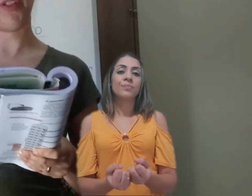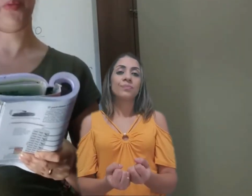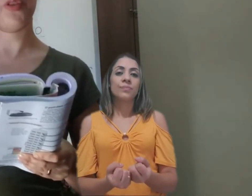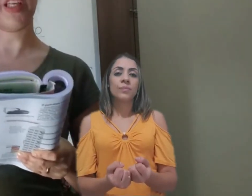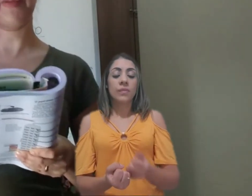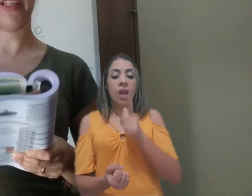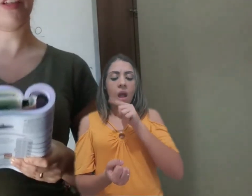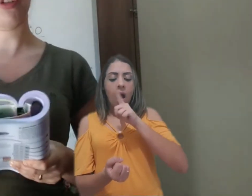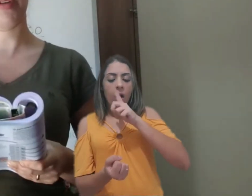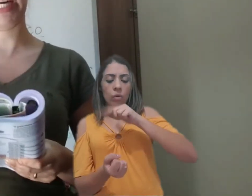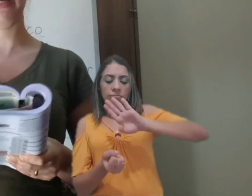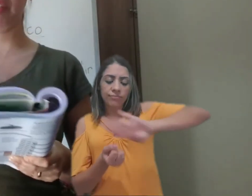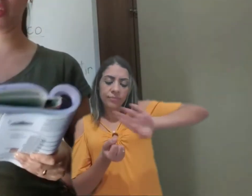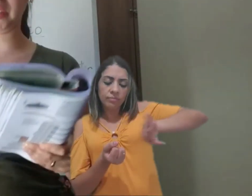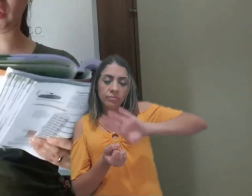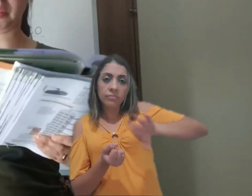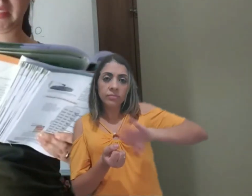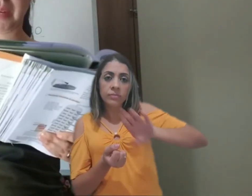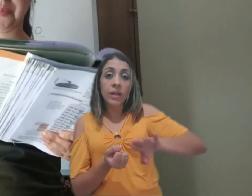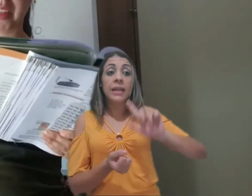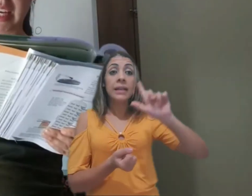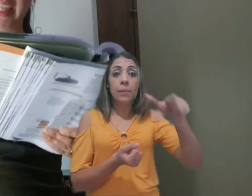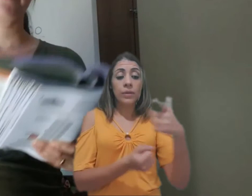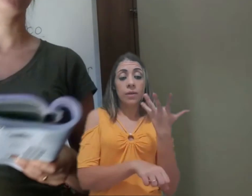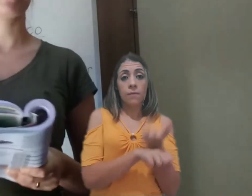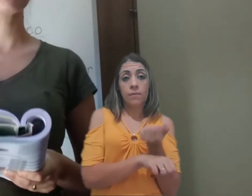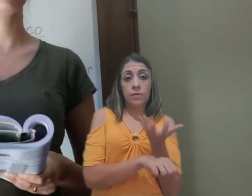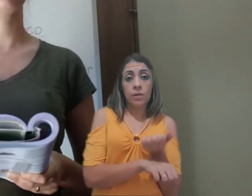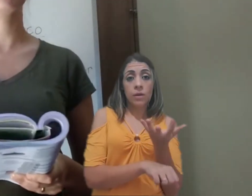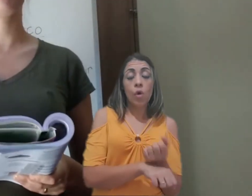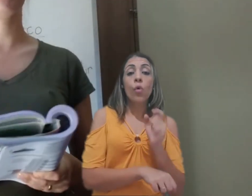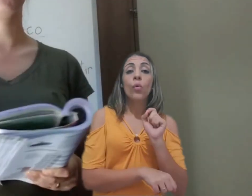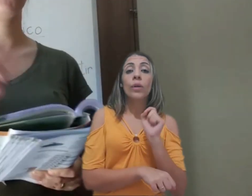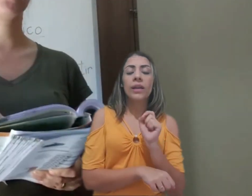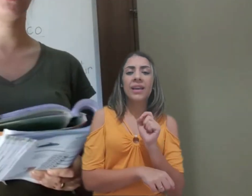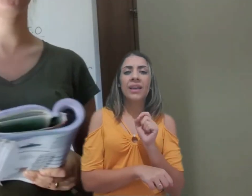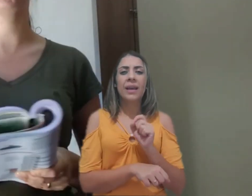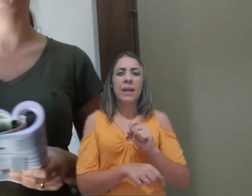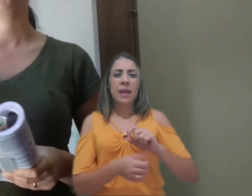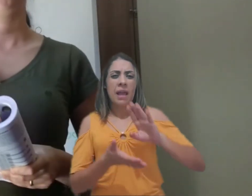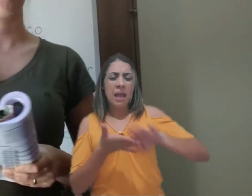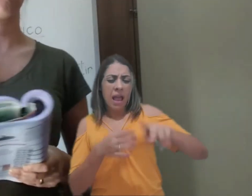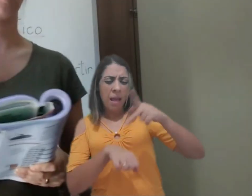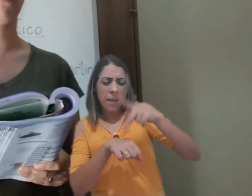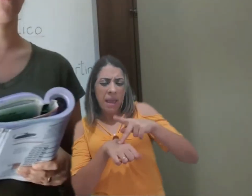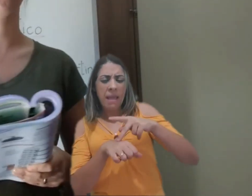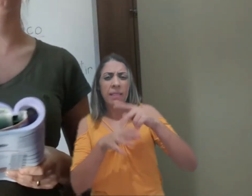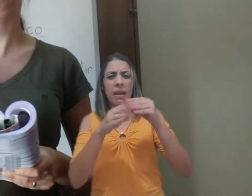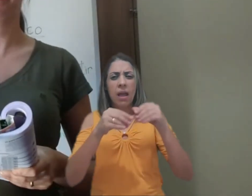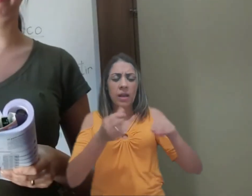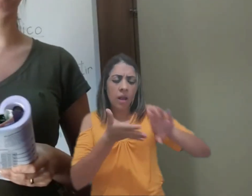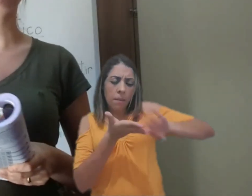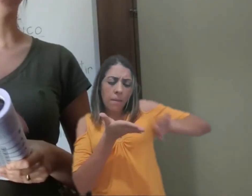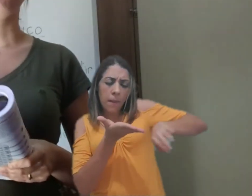a água fica por cima e eles retiram a água e deixam o petróleo, tá? E a filtração vai separar, então, o petróleo de pedaços de